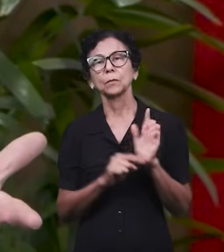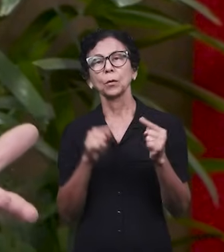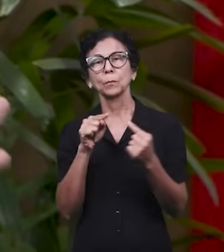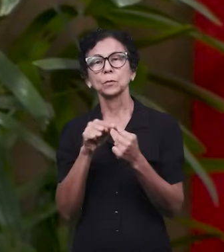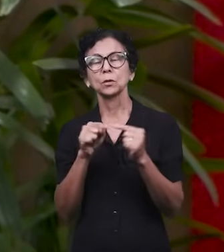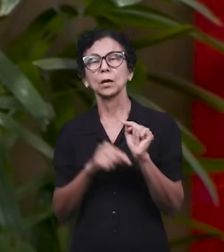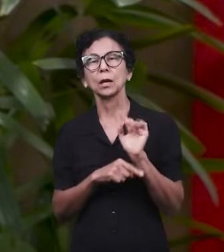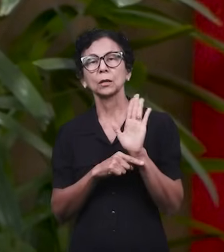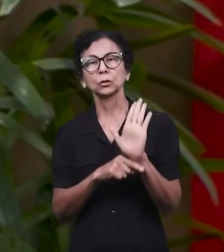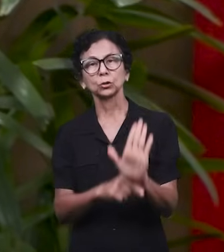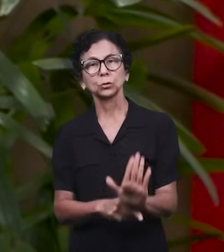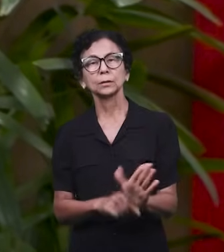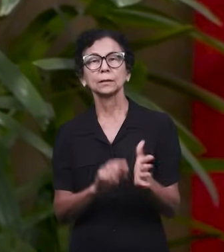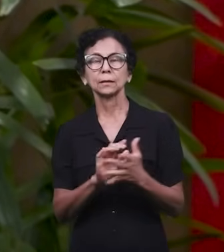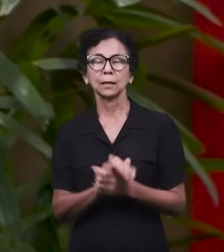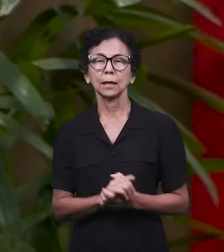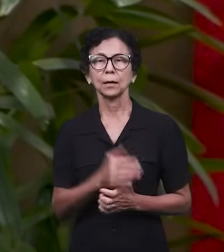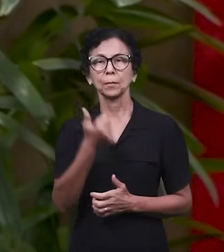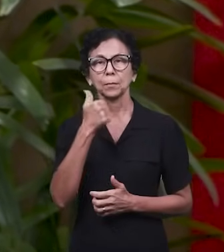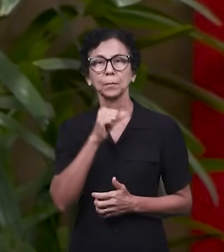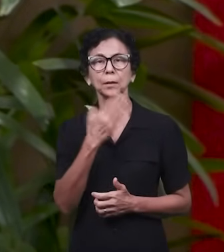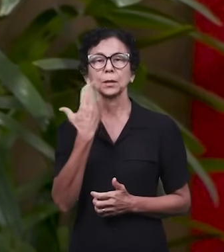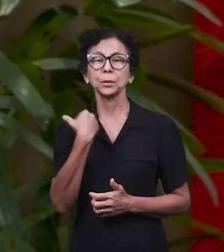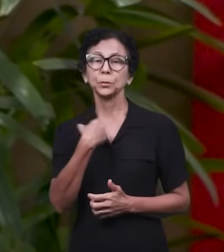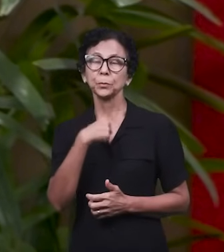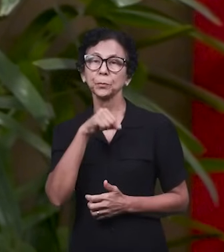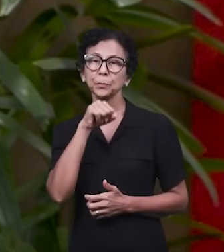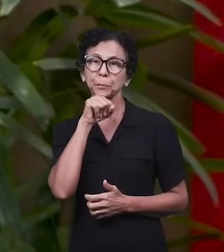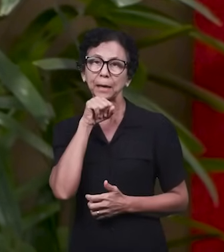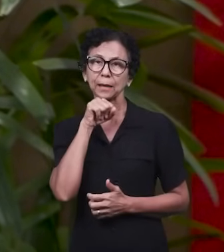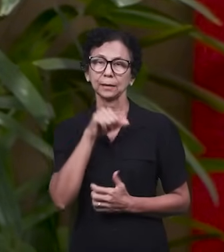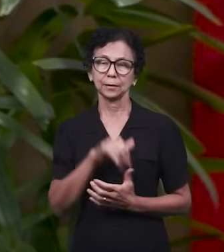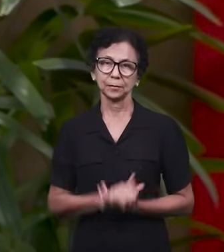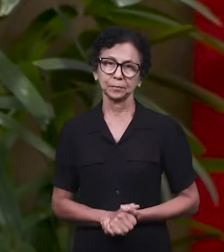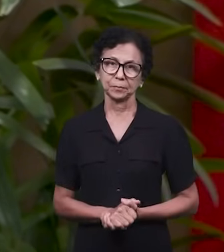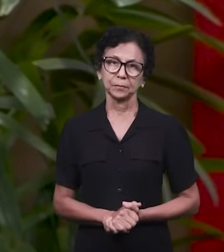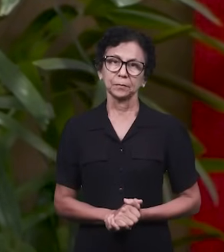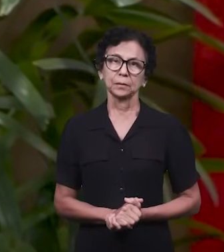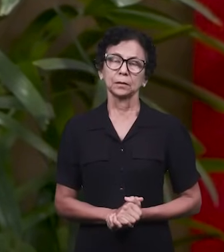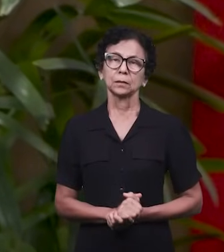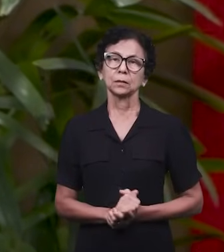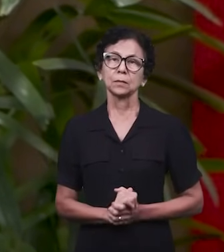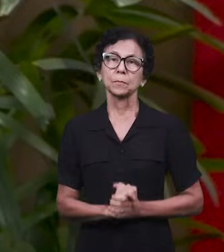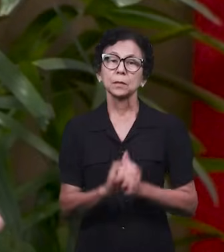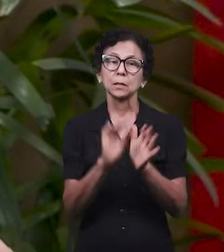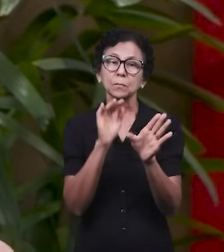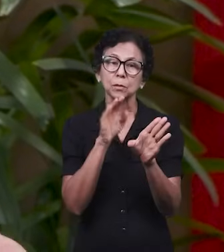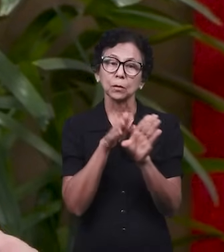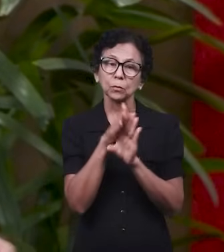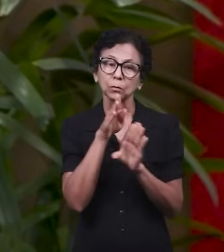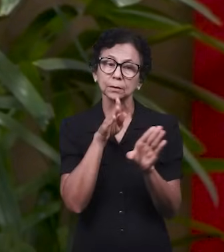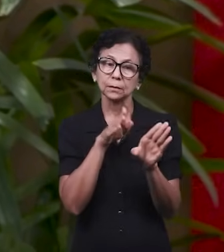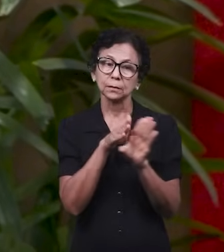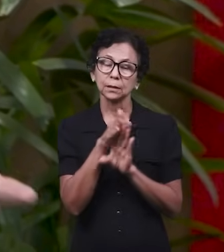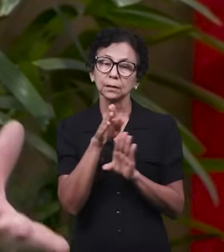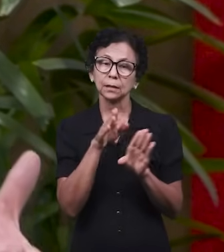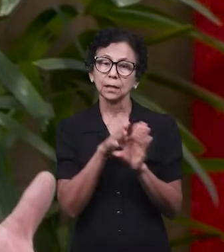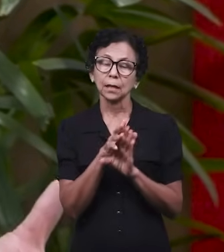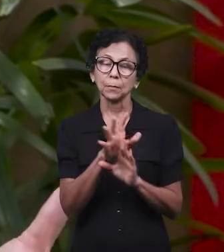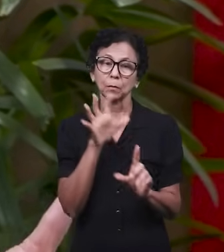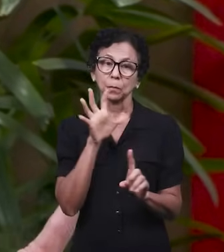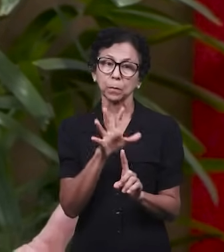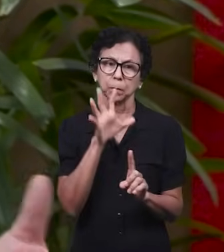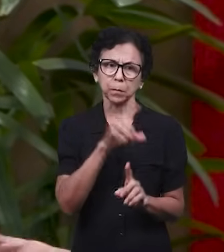induzir, mas nós precisamos instruir os nossos filhos. Então a gente não pode deixar os nossos filhos à própria sorte na escolha